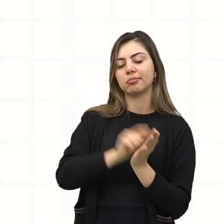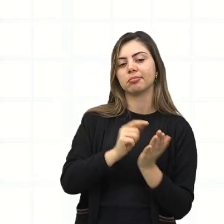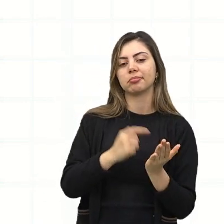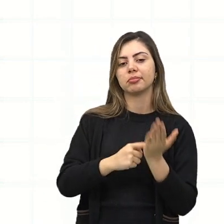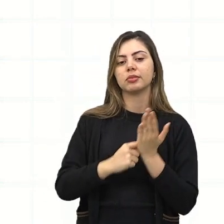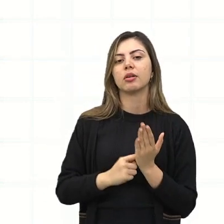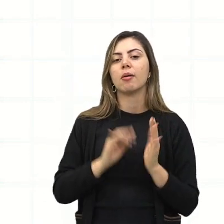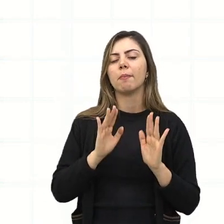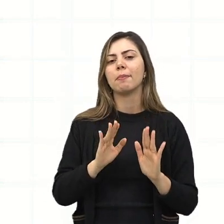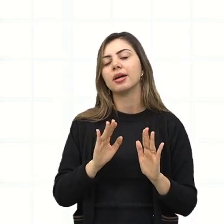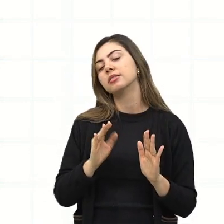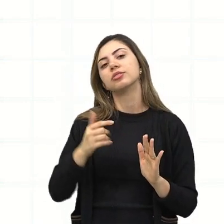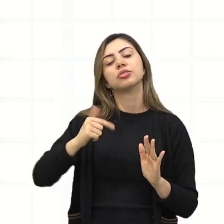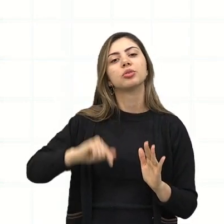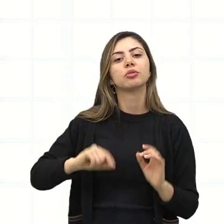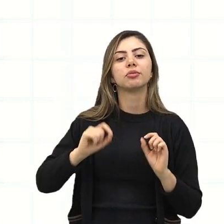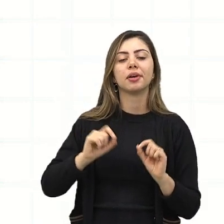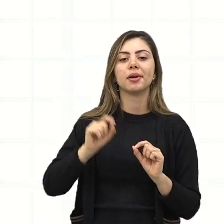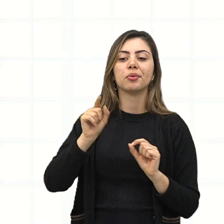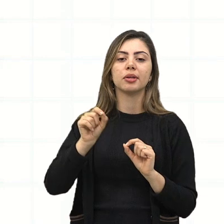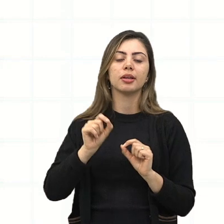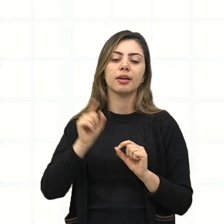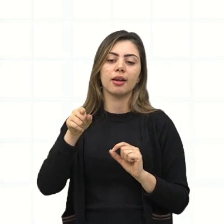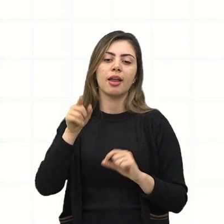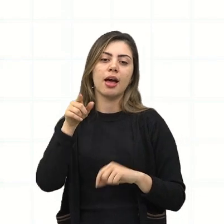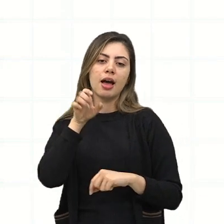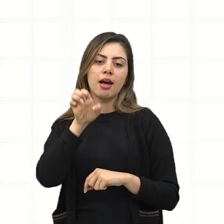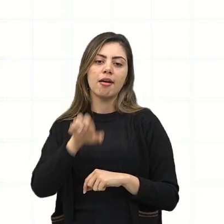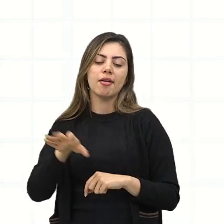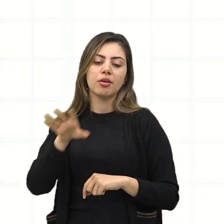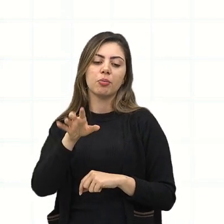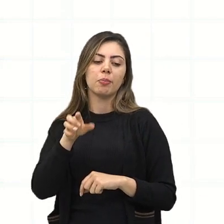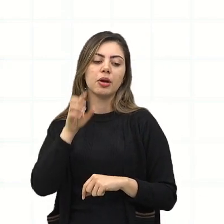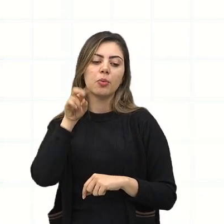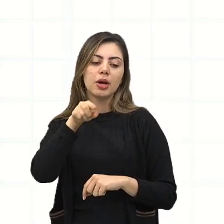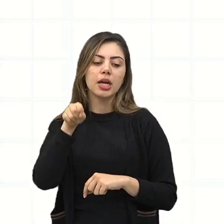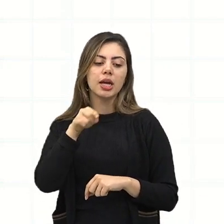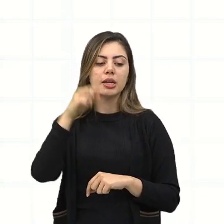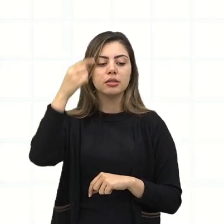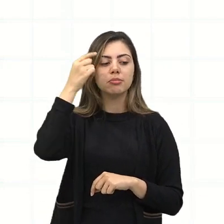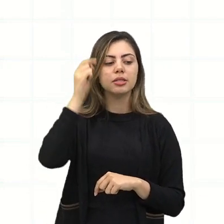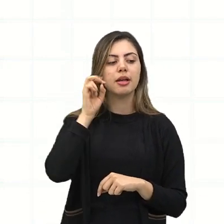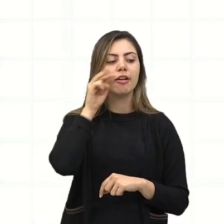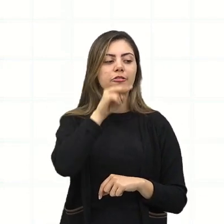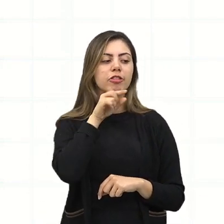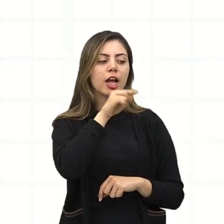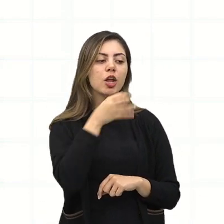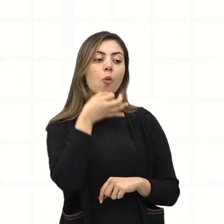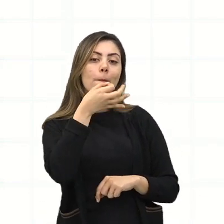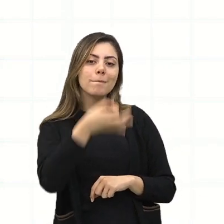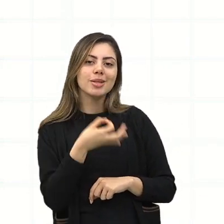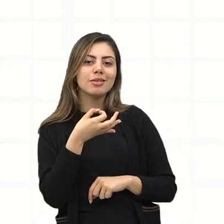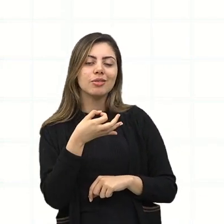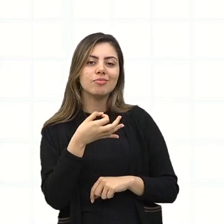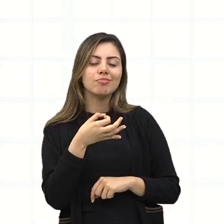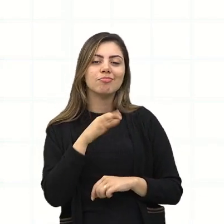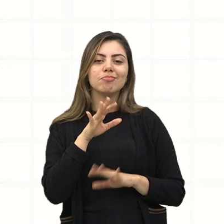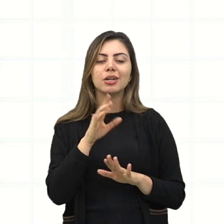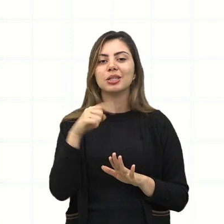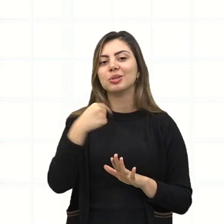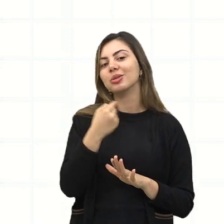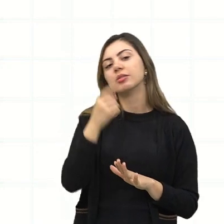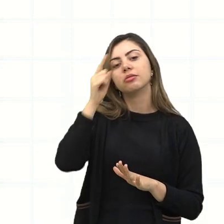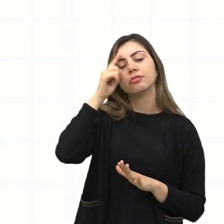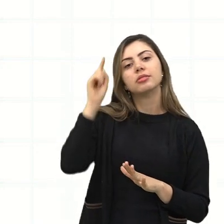é uma visão daquele povo europeu, de como eles enxergavam. A gente só tem esse ponto de vista. É um ponto de